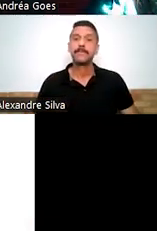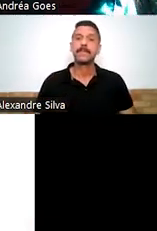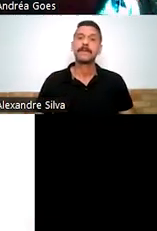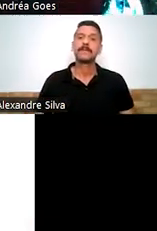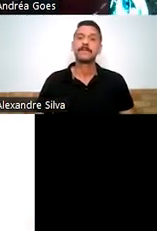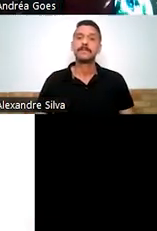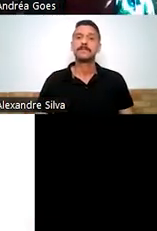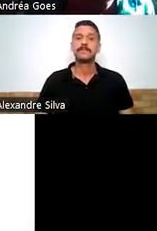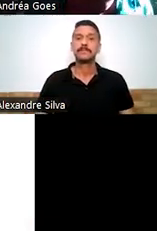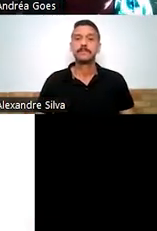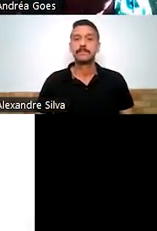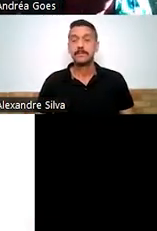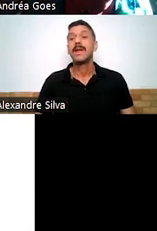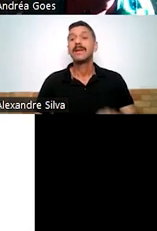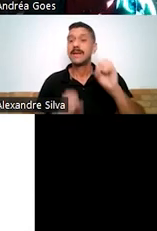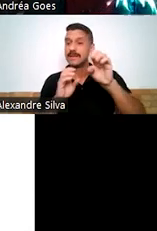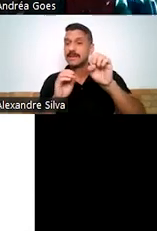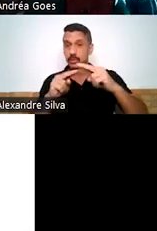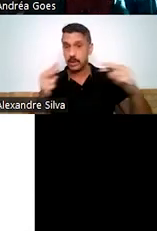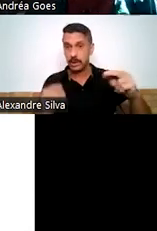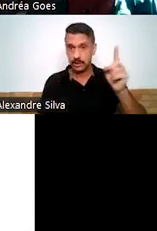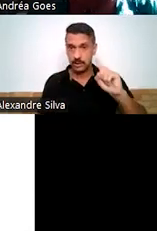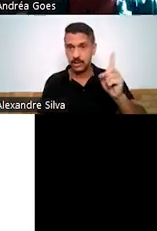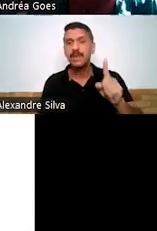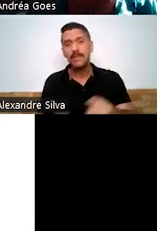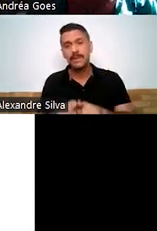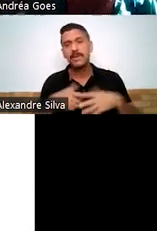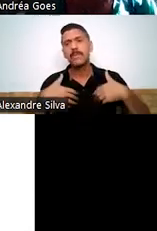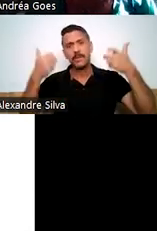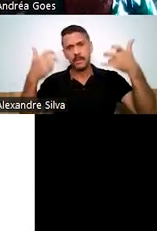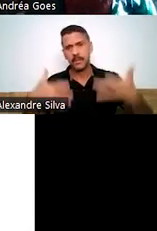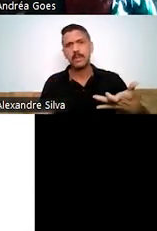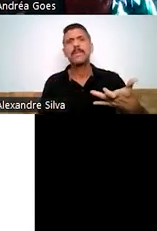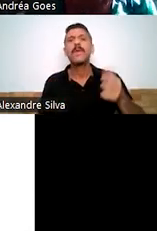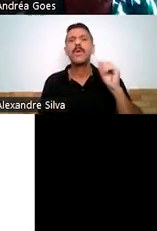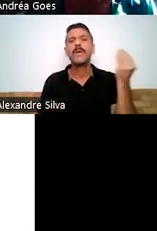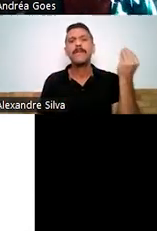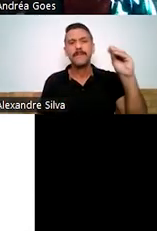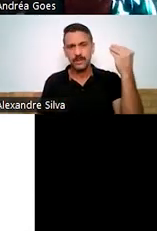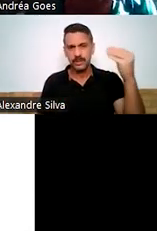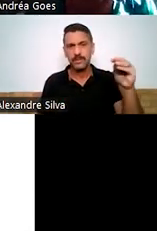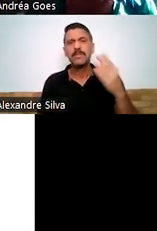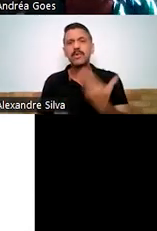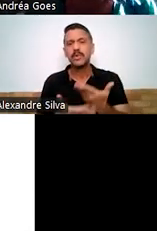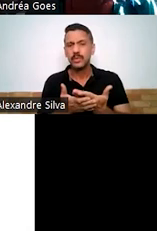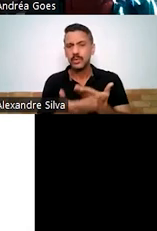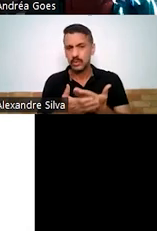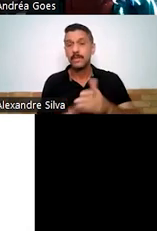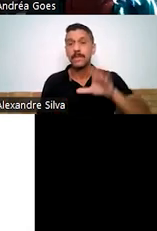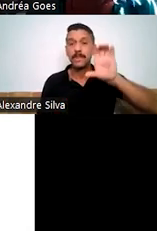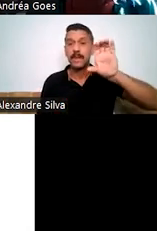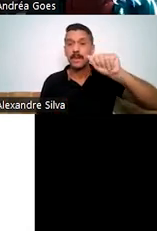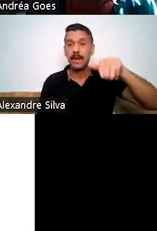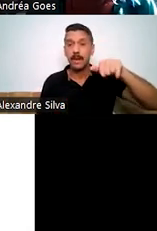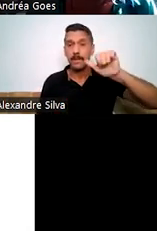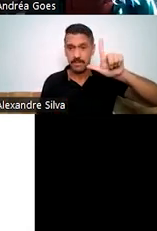E aí, não ensino de genética, mas só para não deixar de falar da Camila, eu vou colocando aqui os nomes dos estudantes, tá, gente, que foram